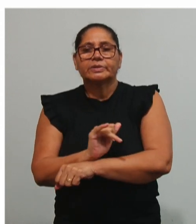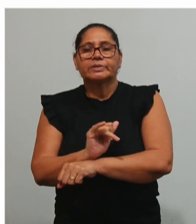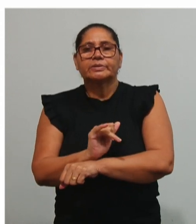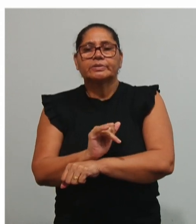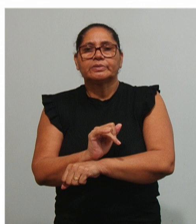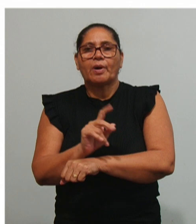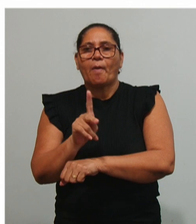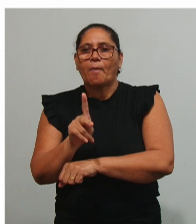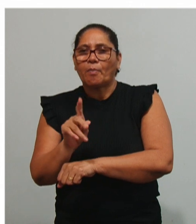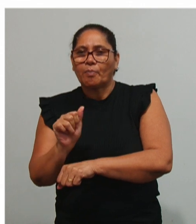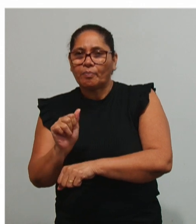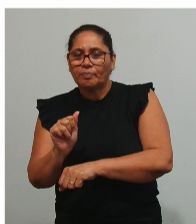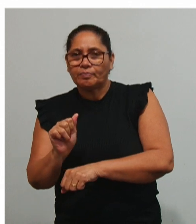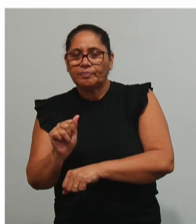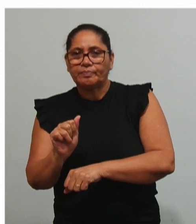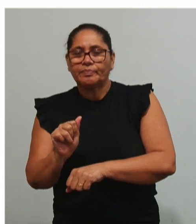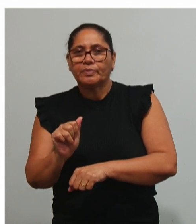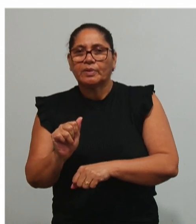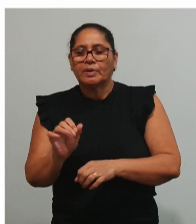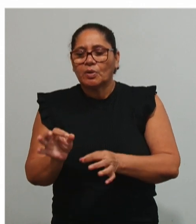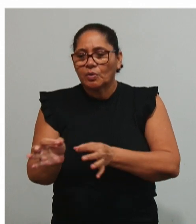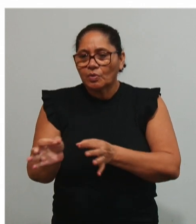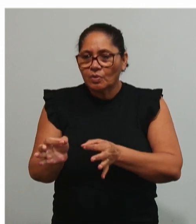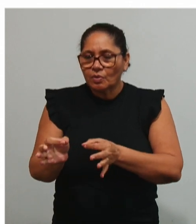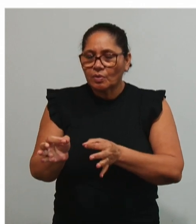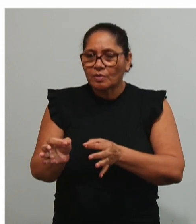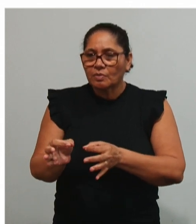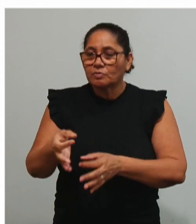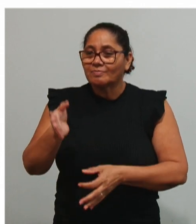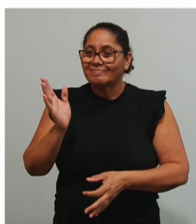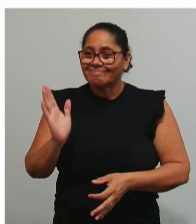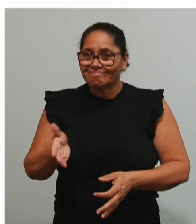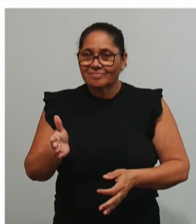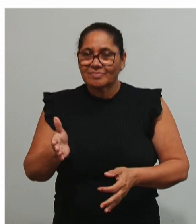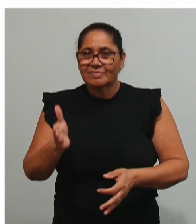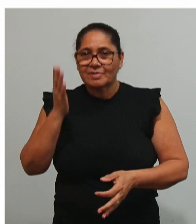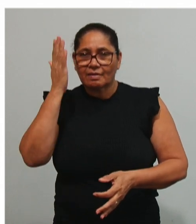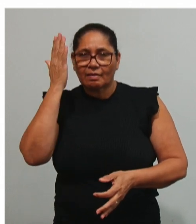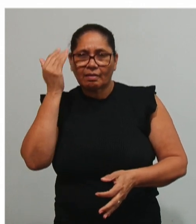né? É quando a organização ela define por um posicionamento no